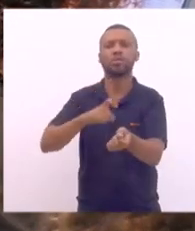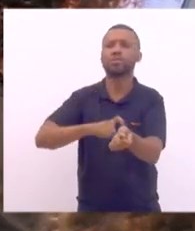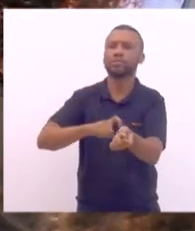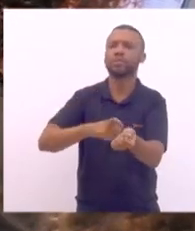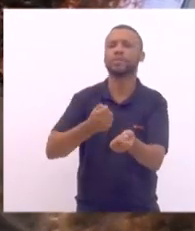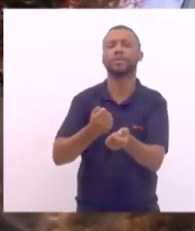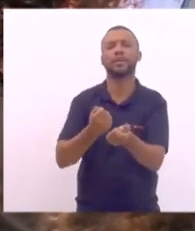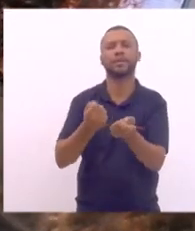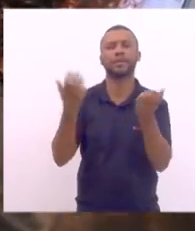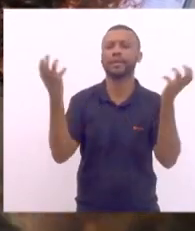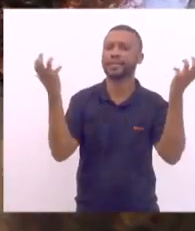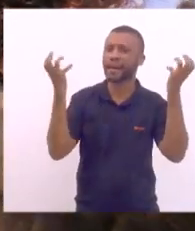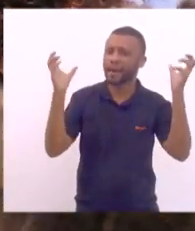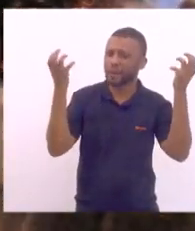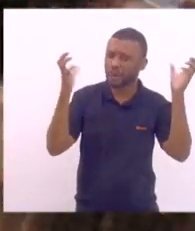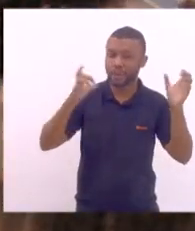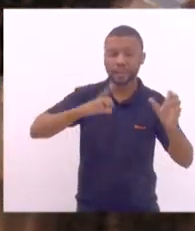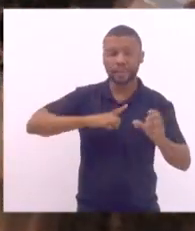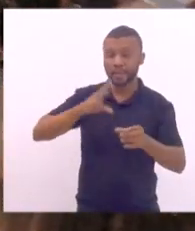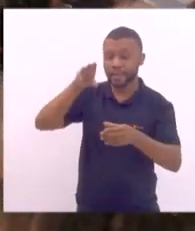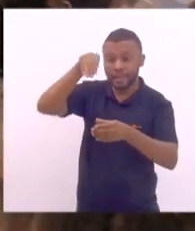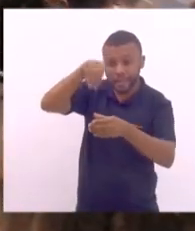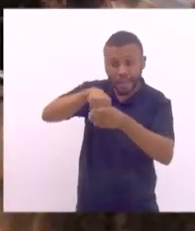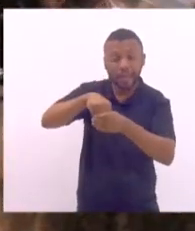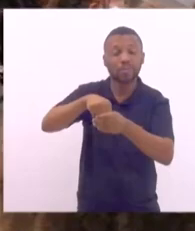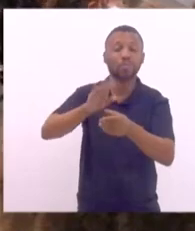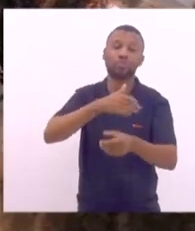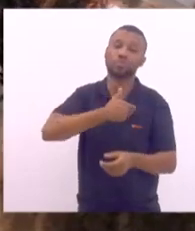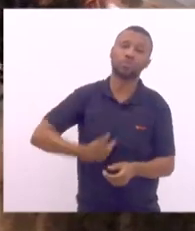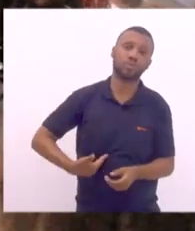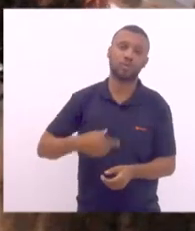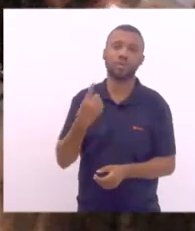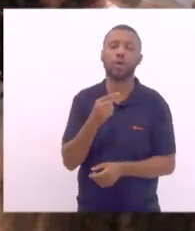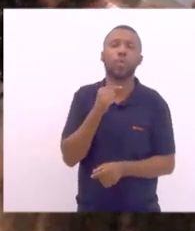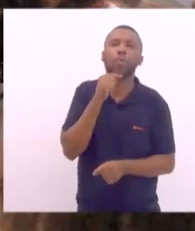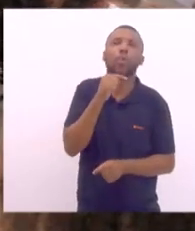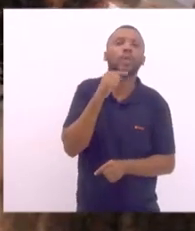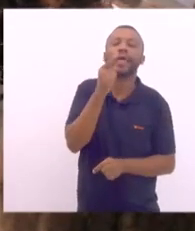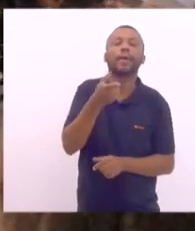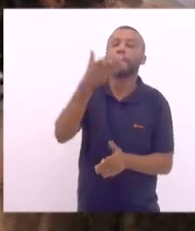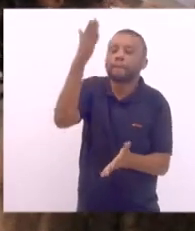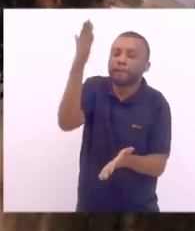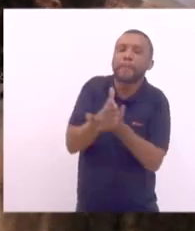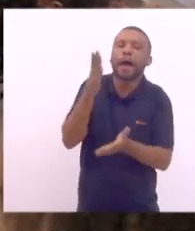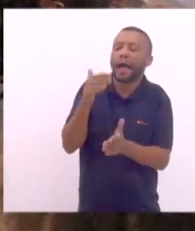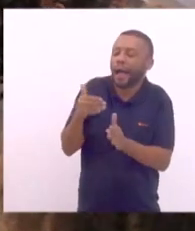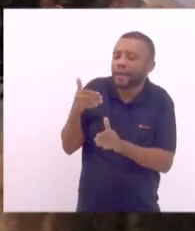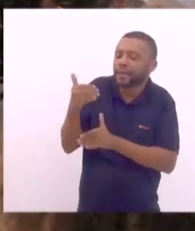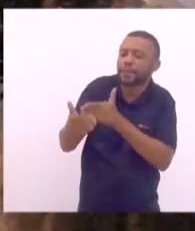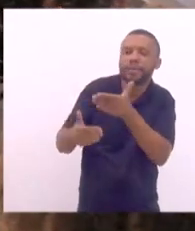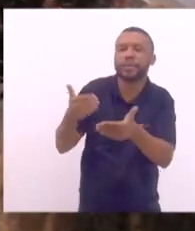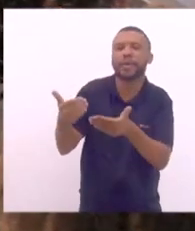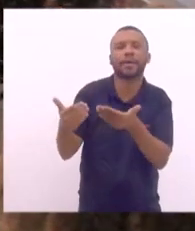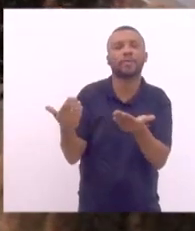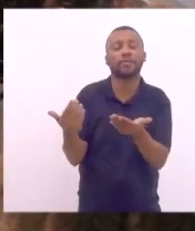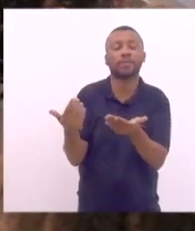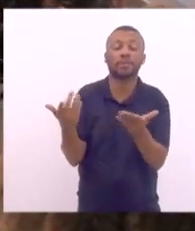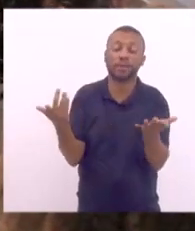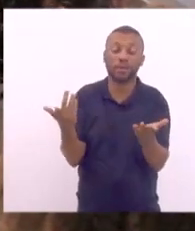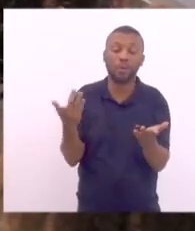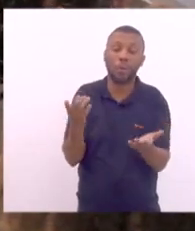ambulância, que existe no Estado e que a gente não consegue desbaratar esse processo. Então, o medo